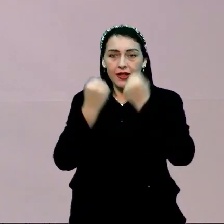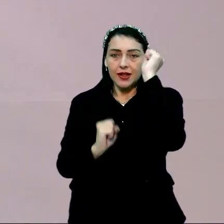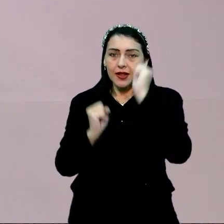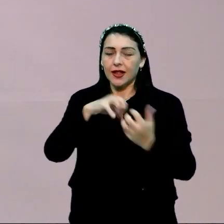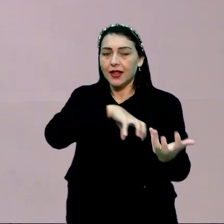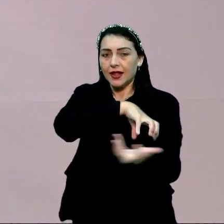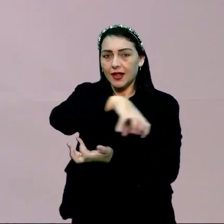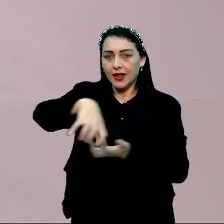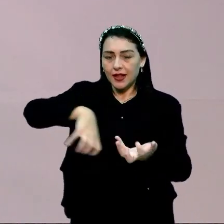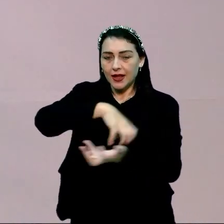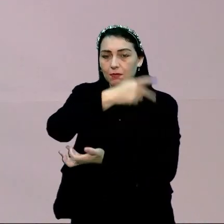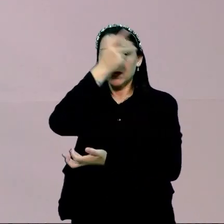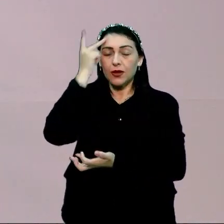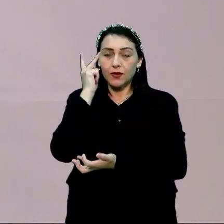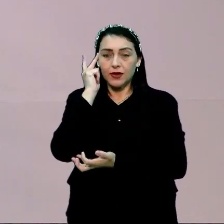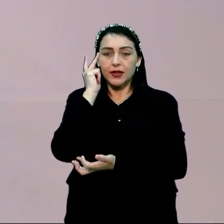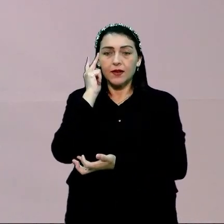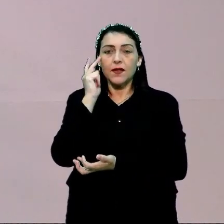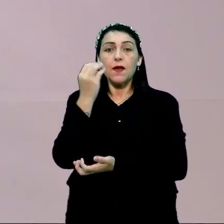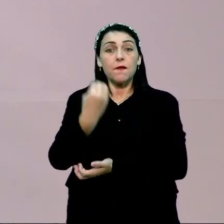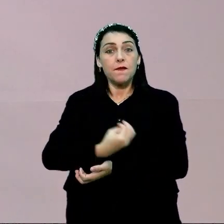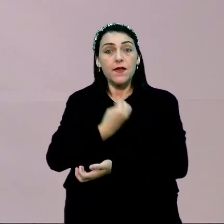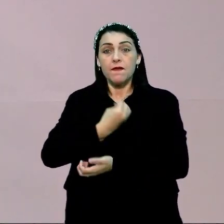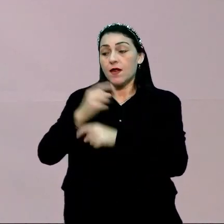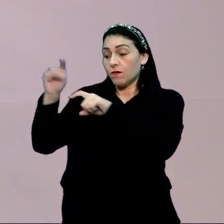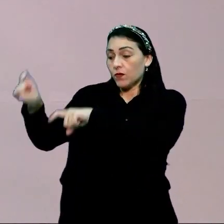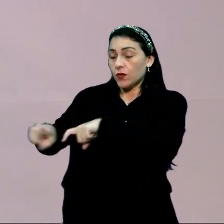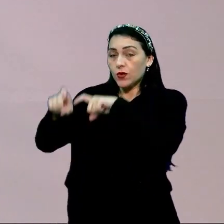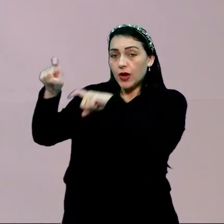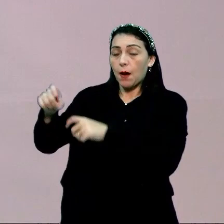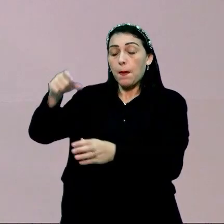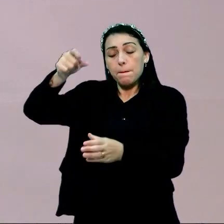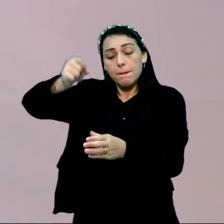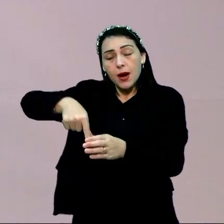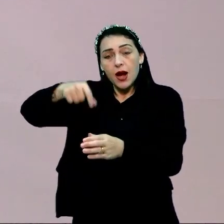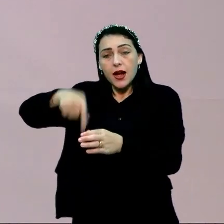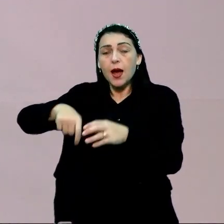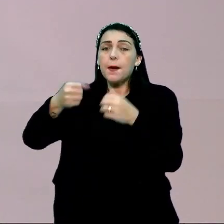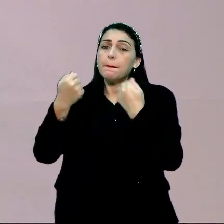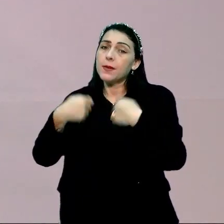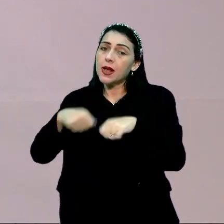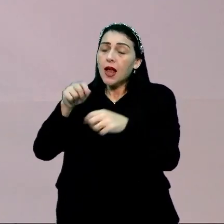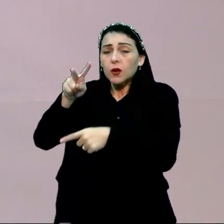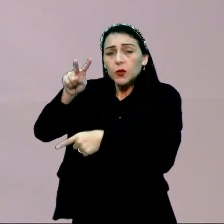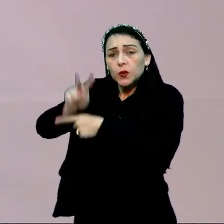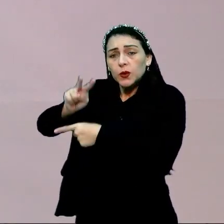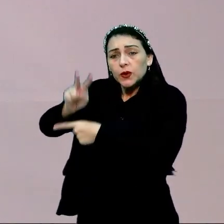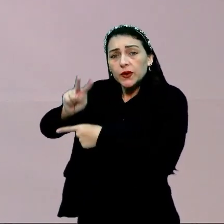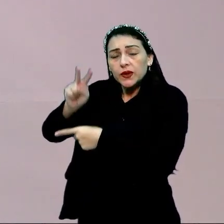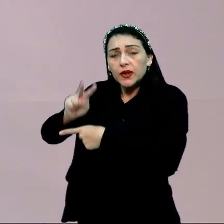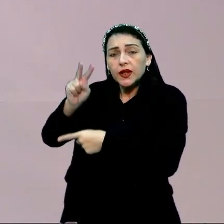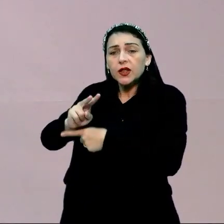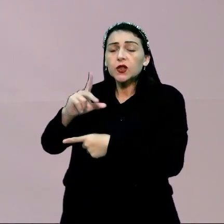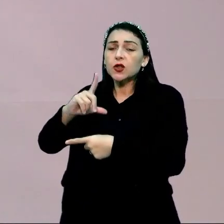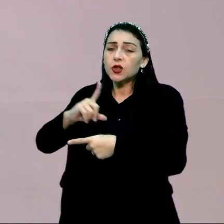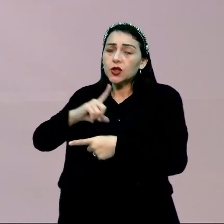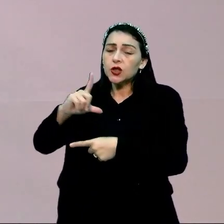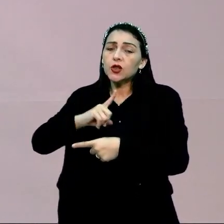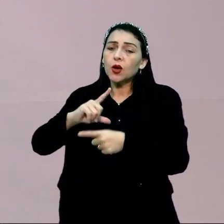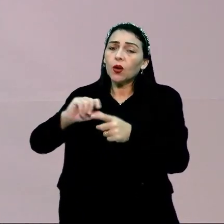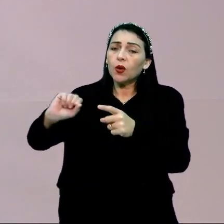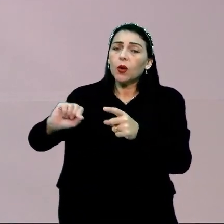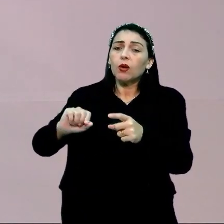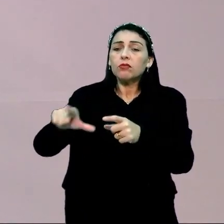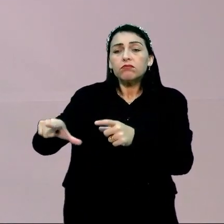Industrial, grande parte das pessoas viviam no campo. Então, elas plantavam, elas precisavam cultivar, elas tinham todo um processo para